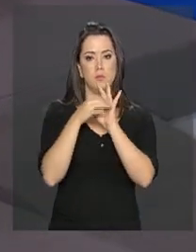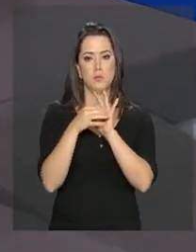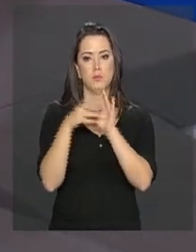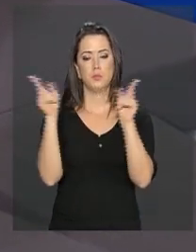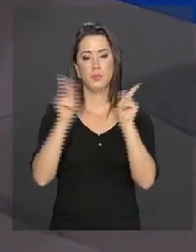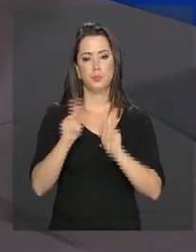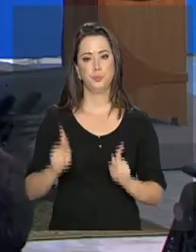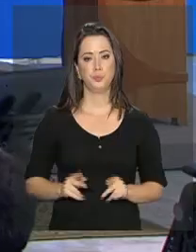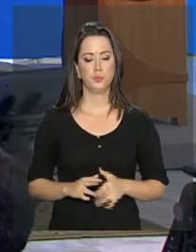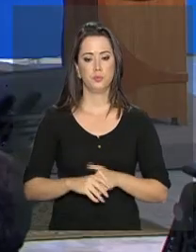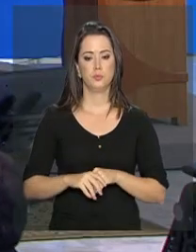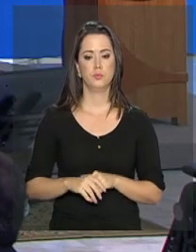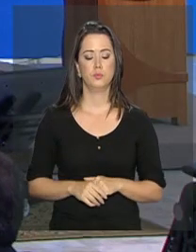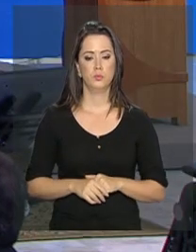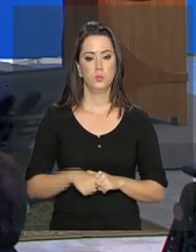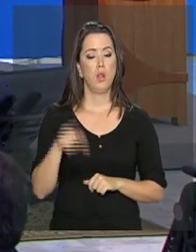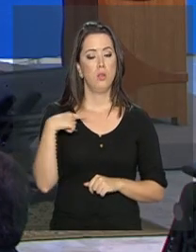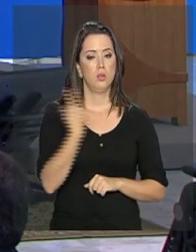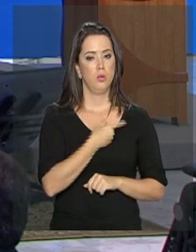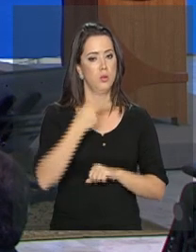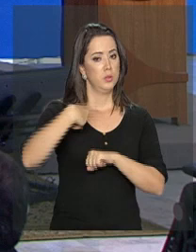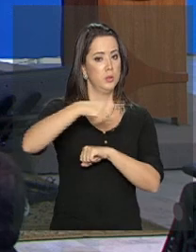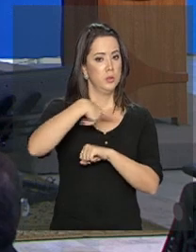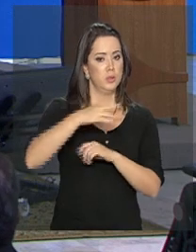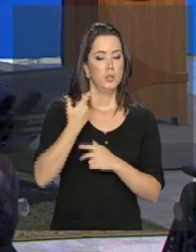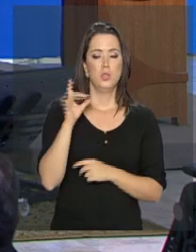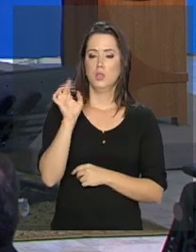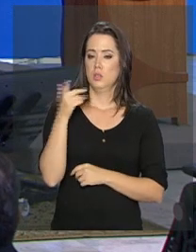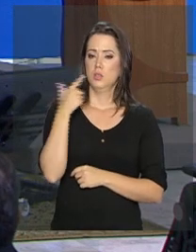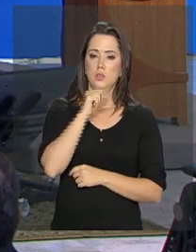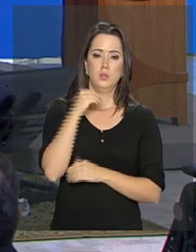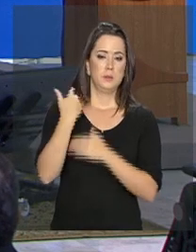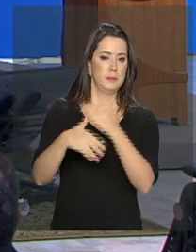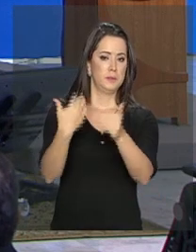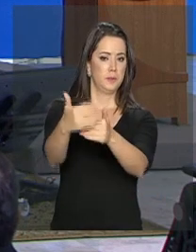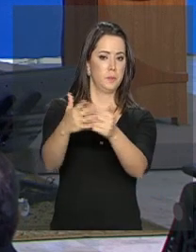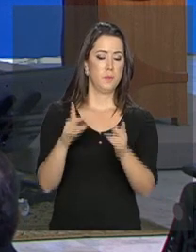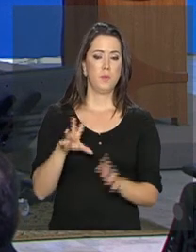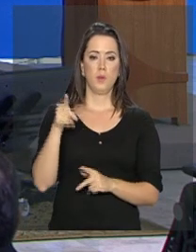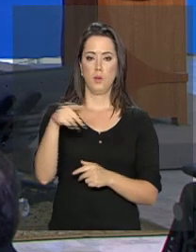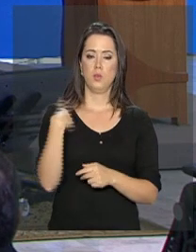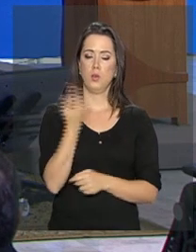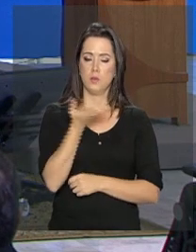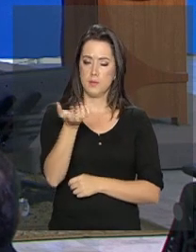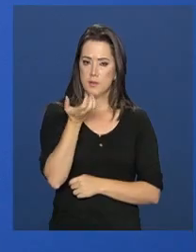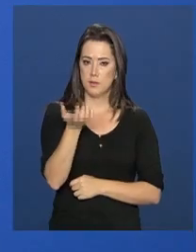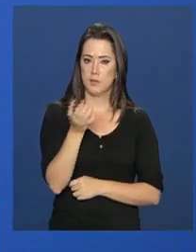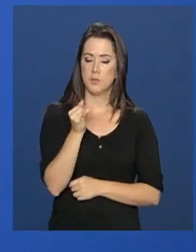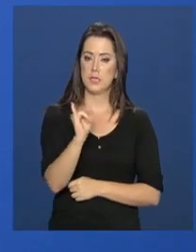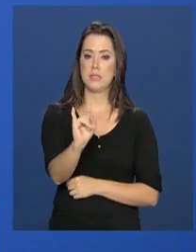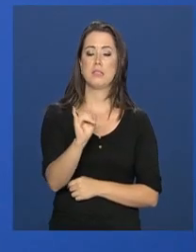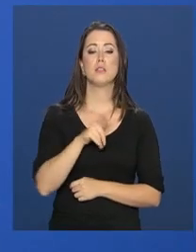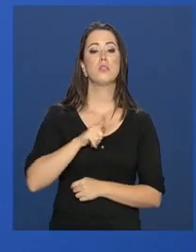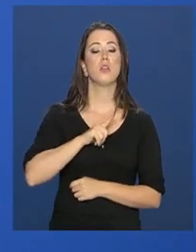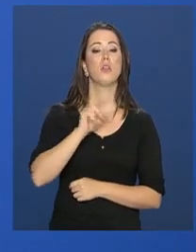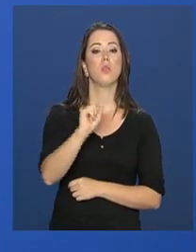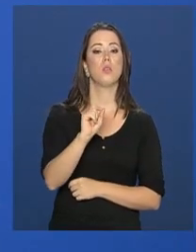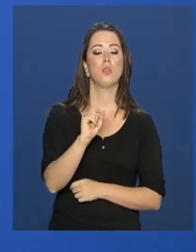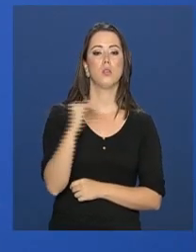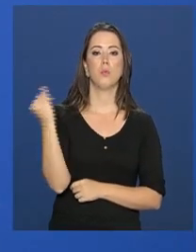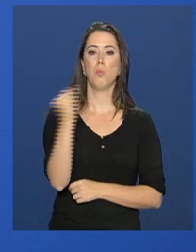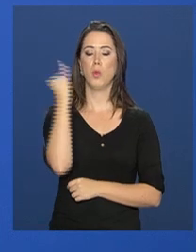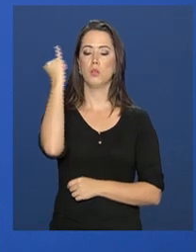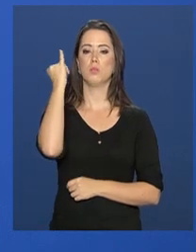pacificação como nação só alcançaremos a prosperidade que tanto almejamos se tivermos a grandeza